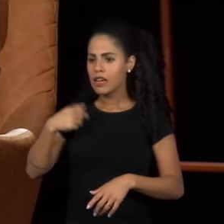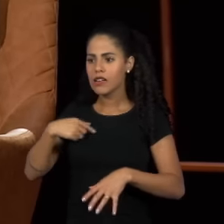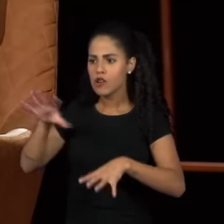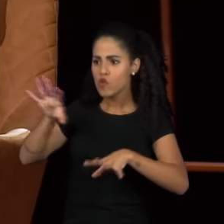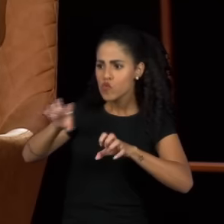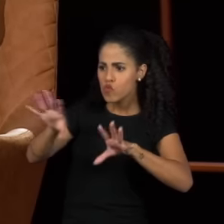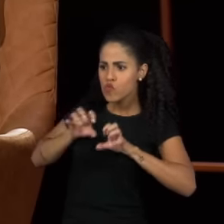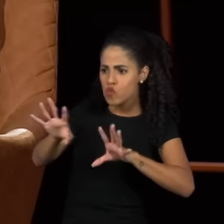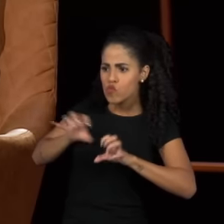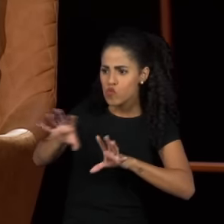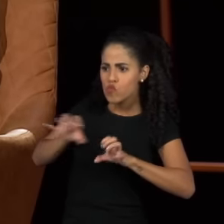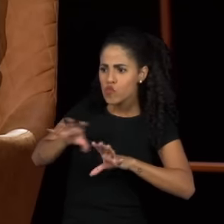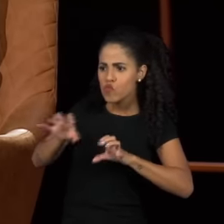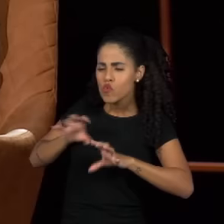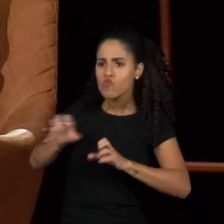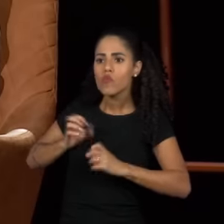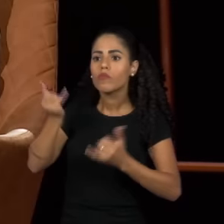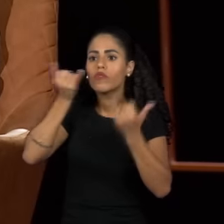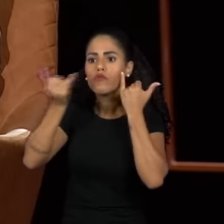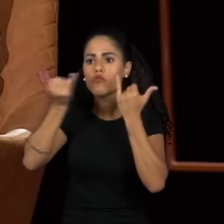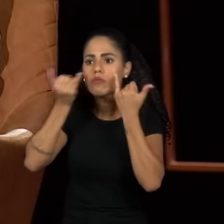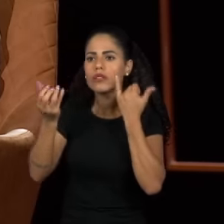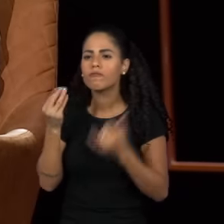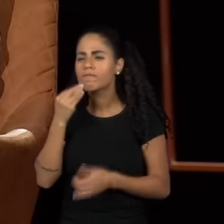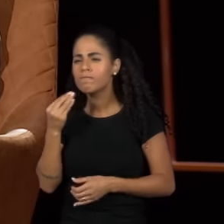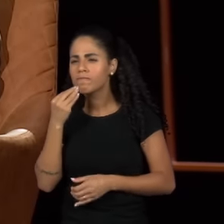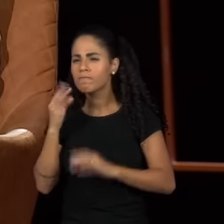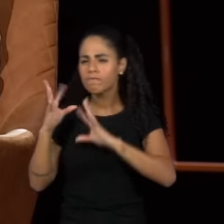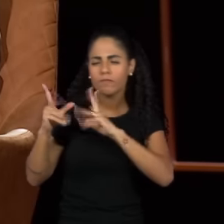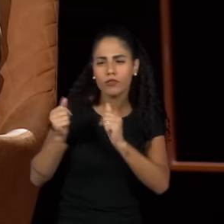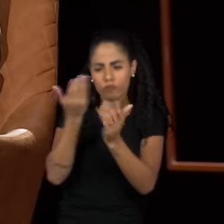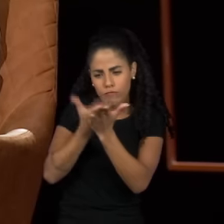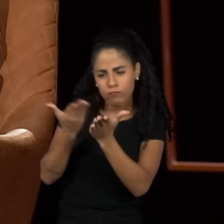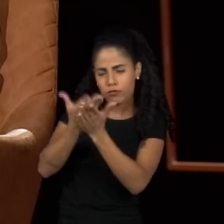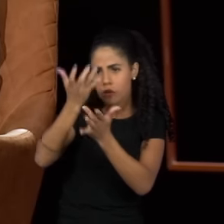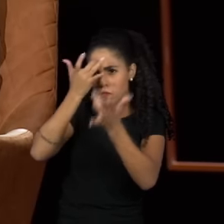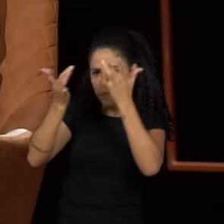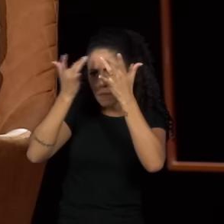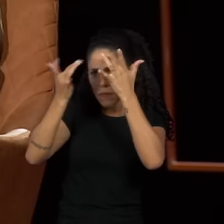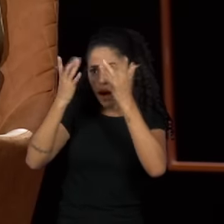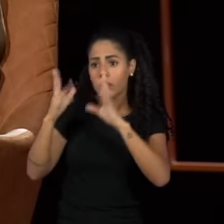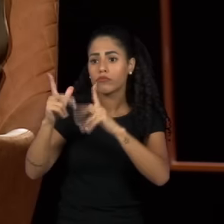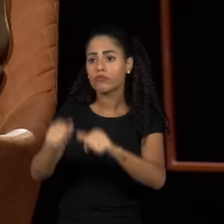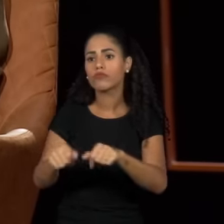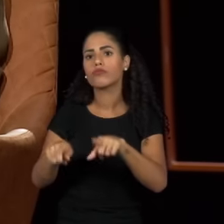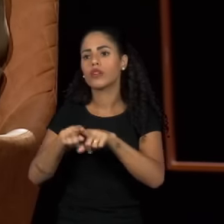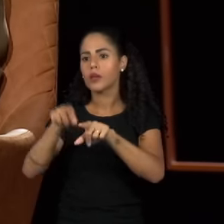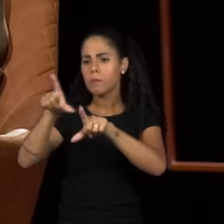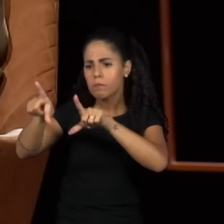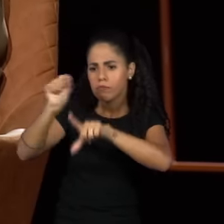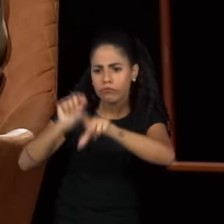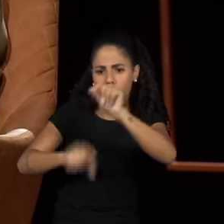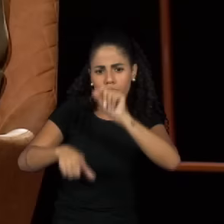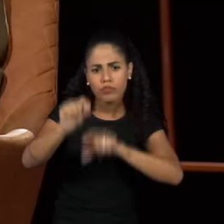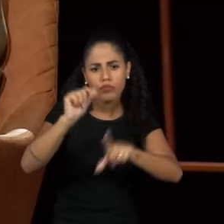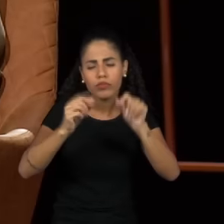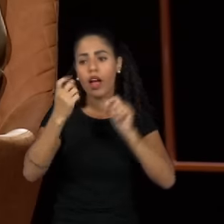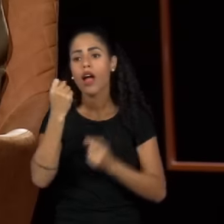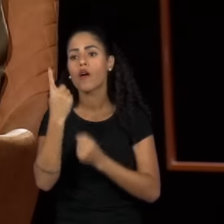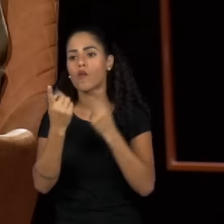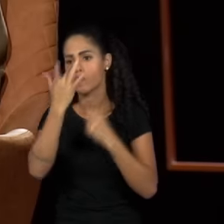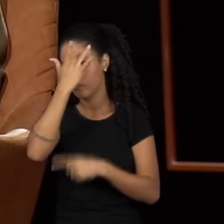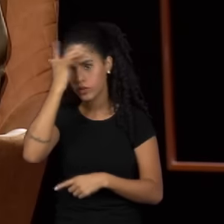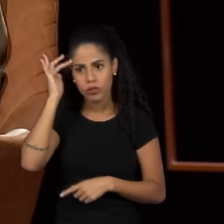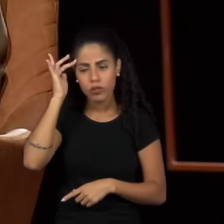podia. Nessa peça, o Gerald selecionou alguns atores e falou, vocês têm que fazer